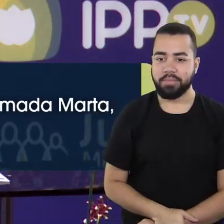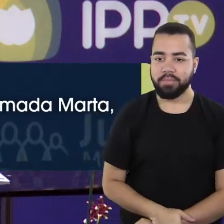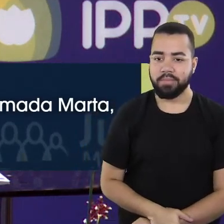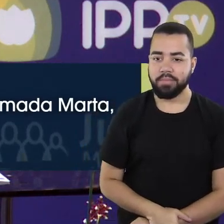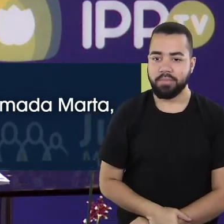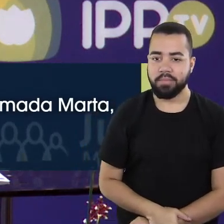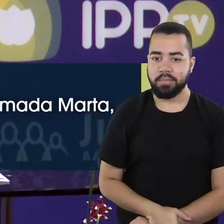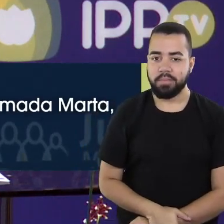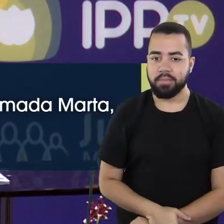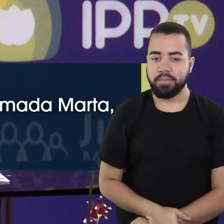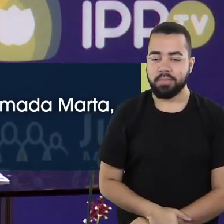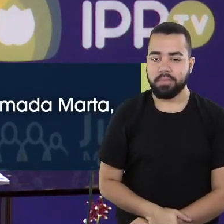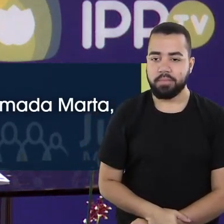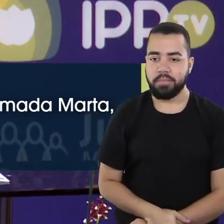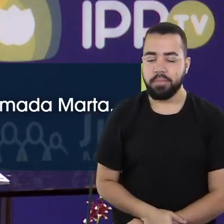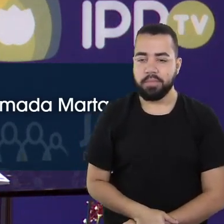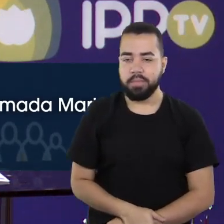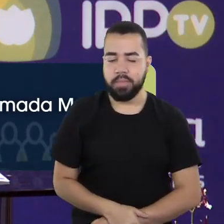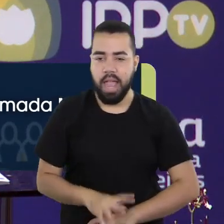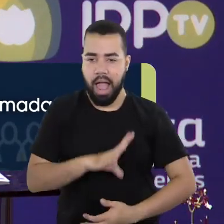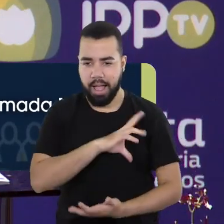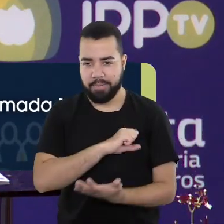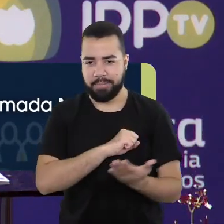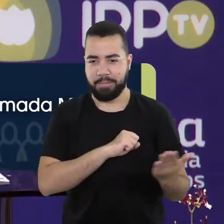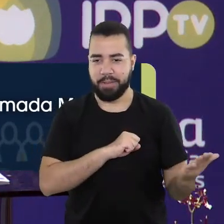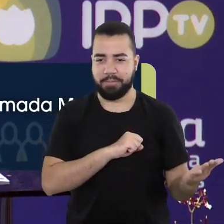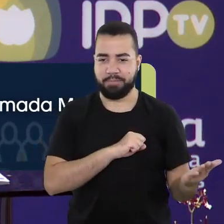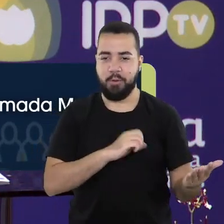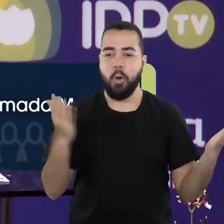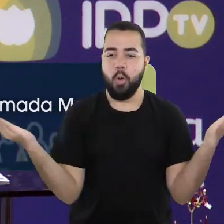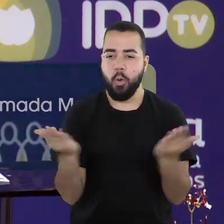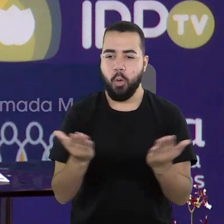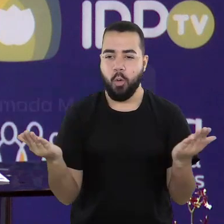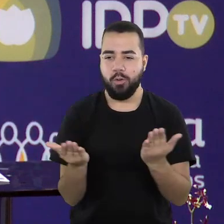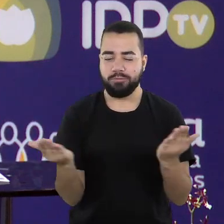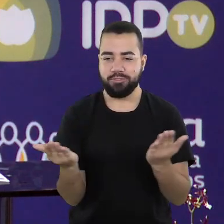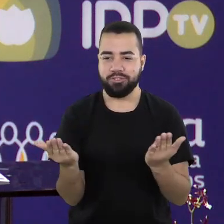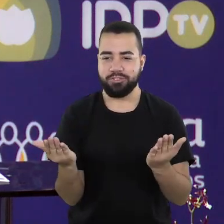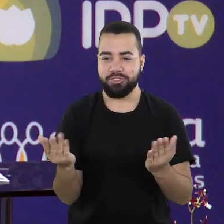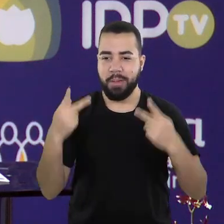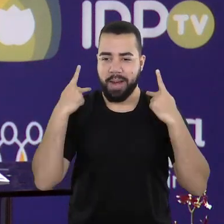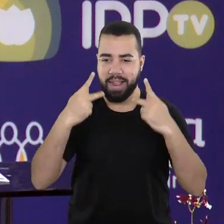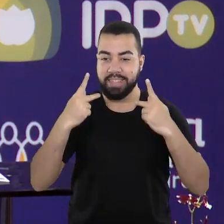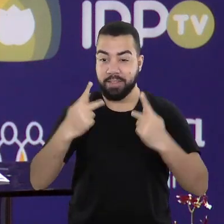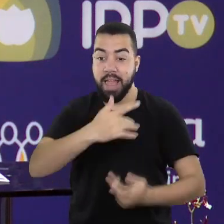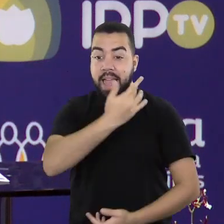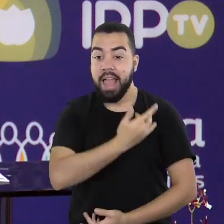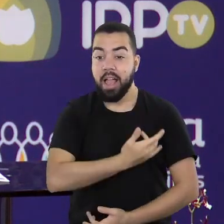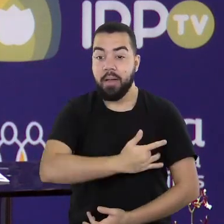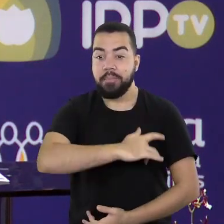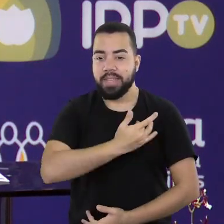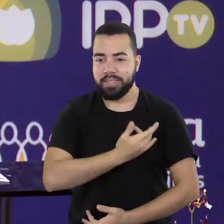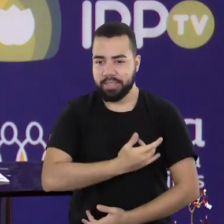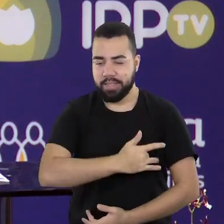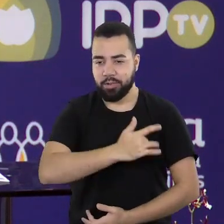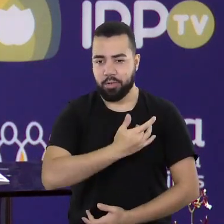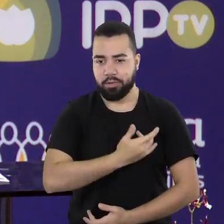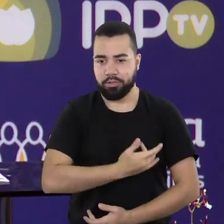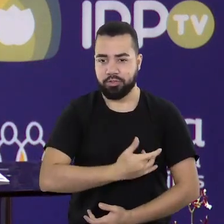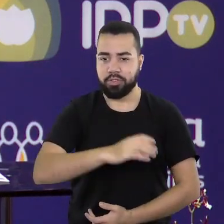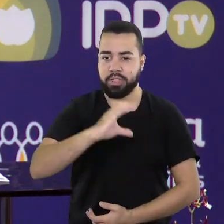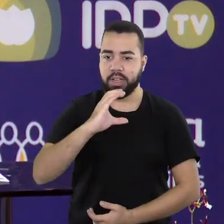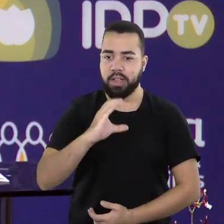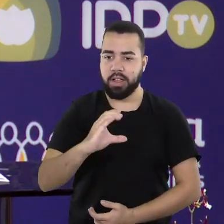Meus prezados irmãos, eu quero falar nesta manhã sobre compaixão. A compaixão como uma